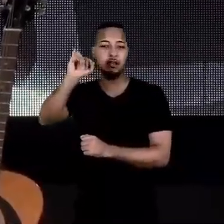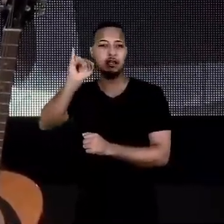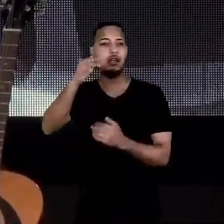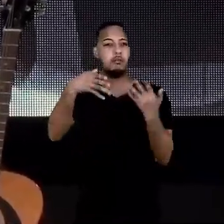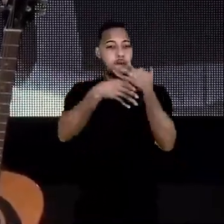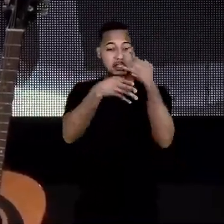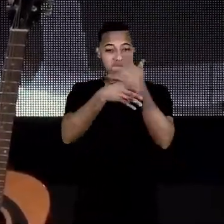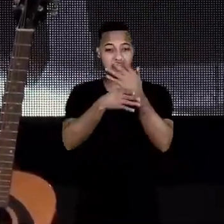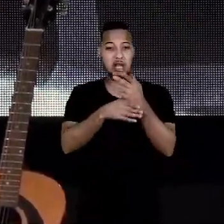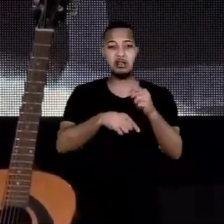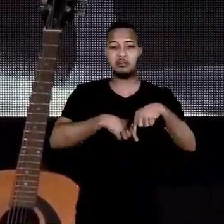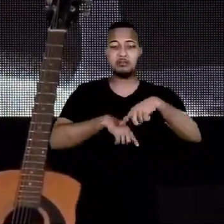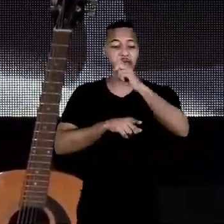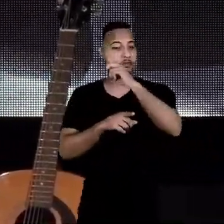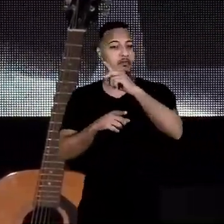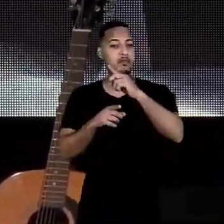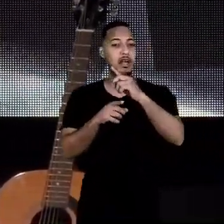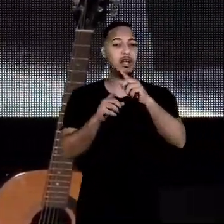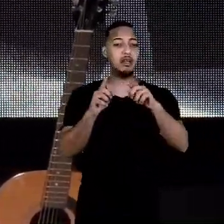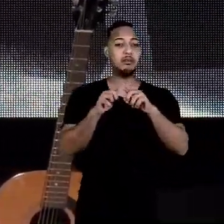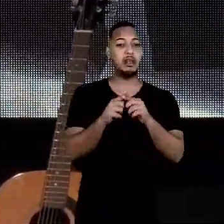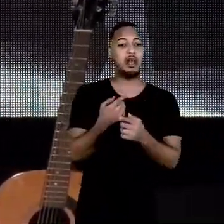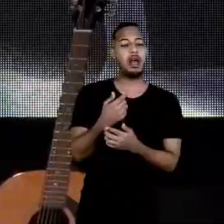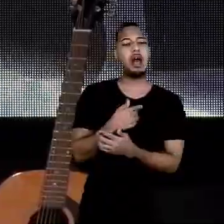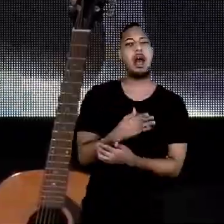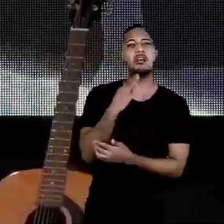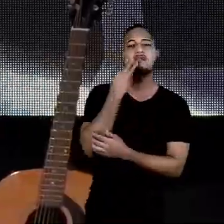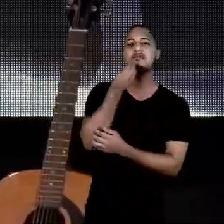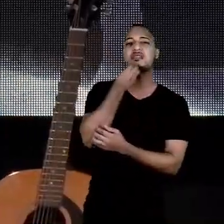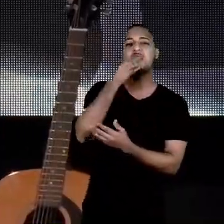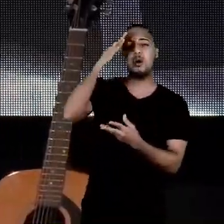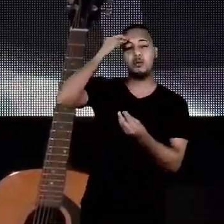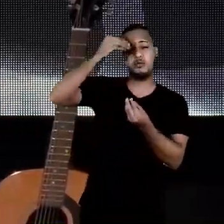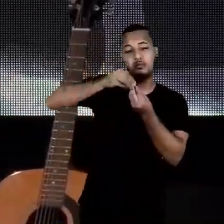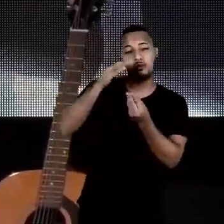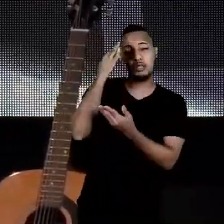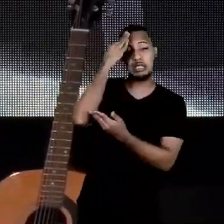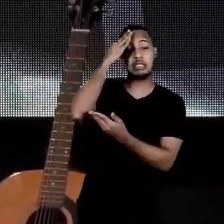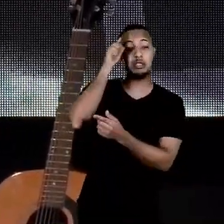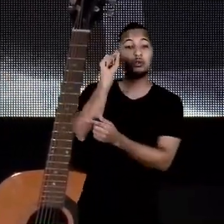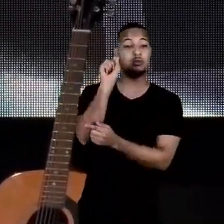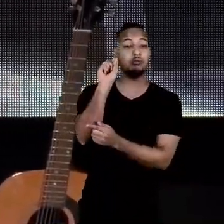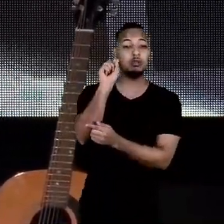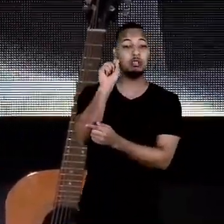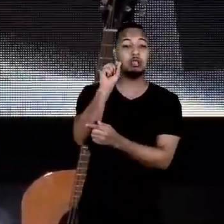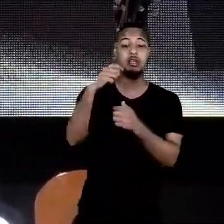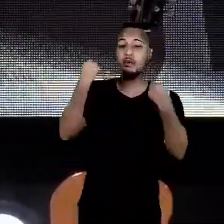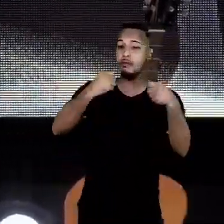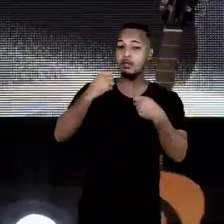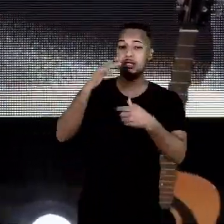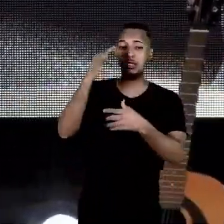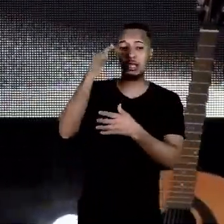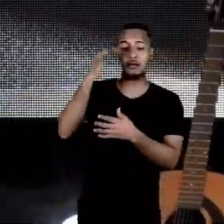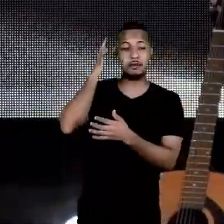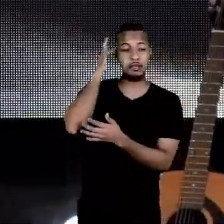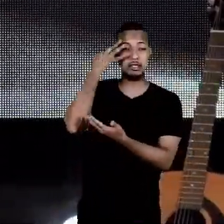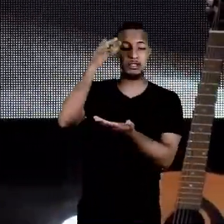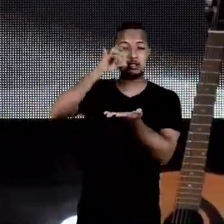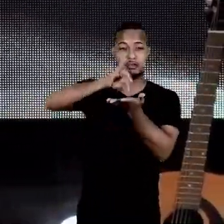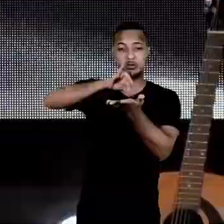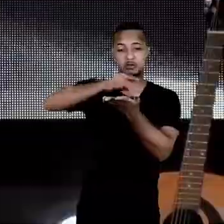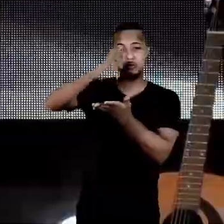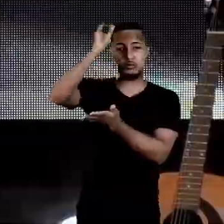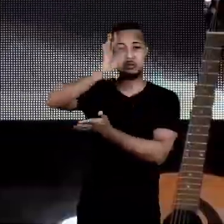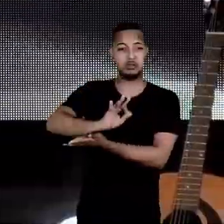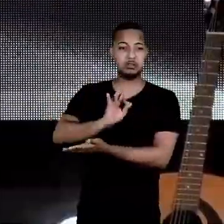E aí, foi quando ele caiu em si e entendeu que se ele não tomasse essa decisão, com certeza,